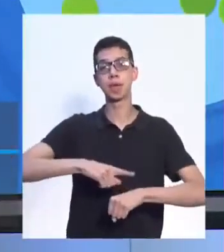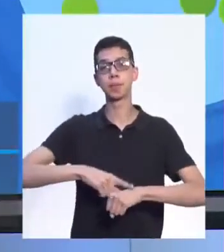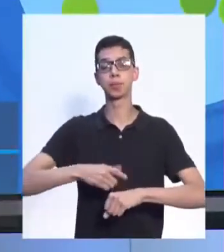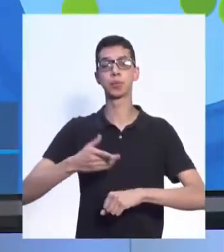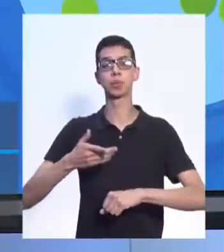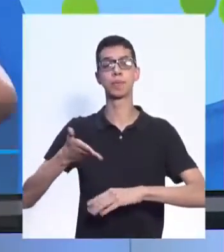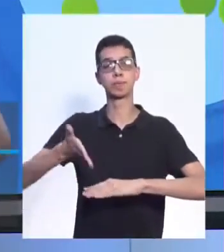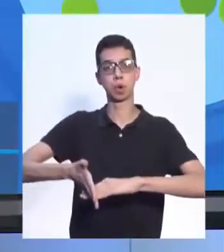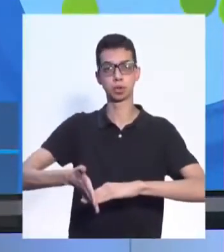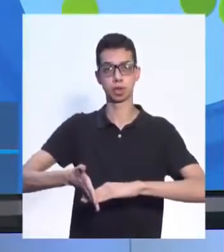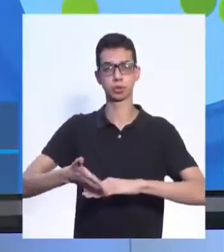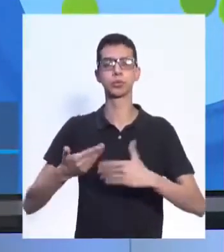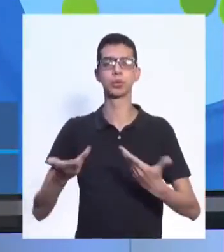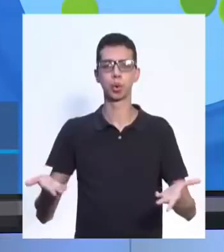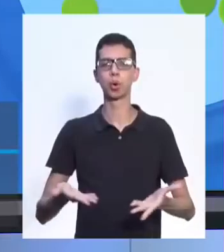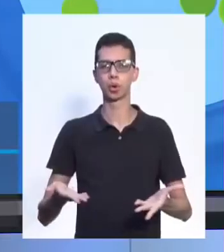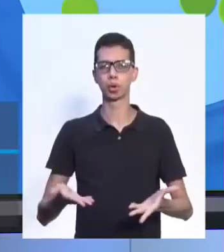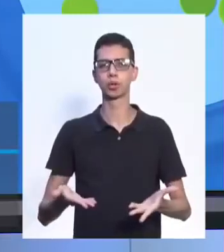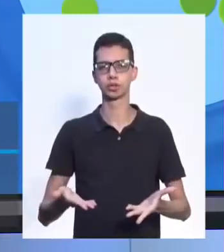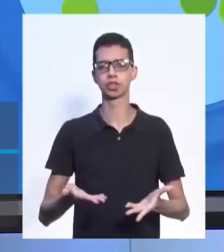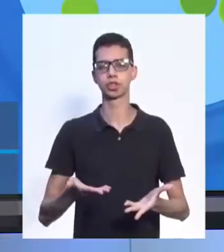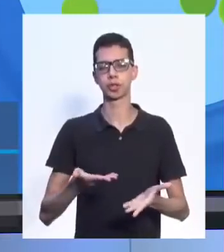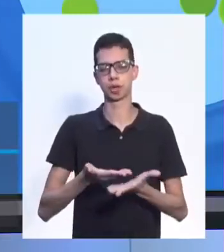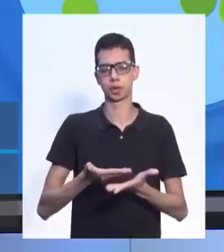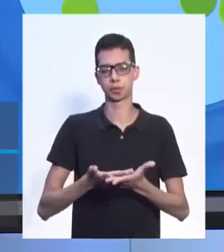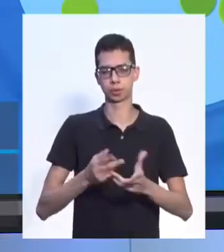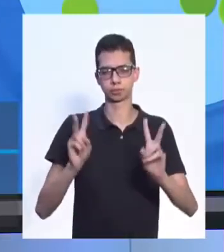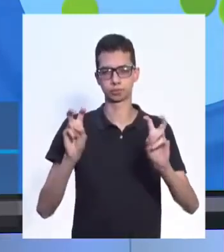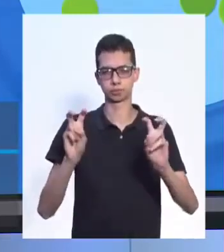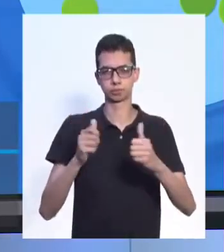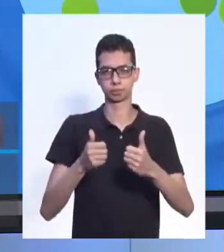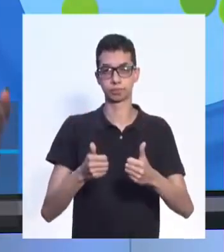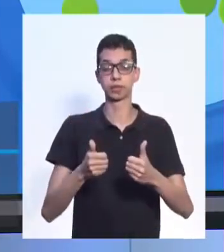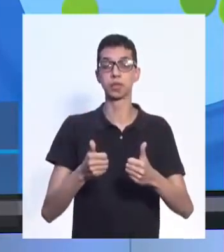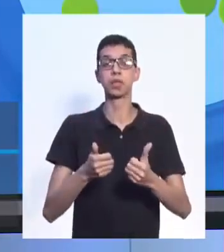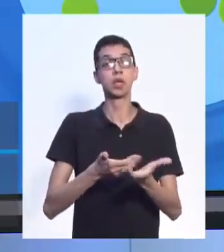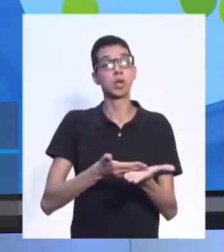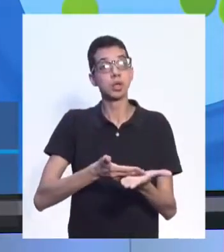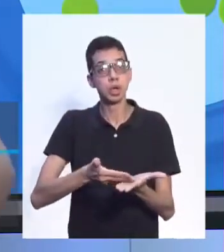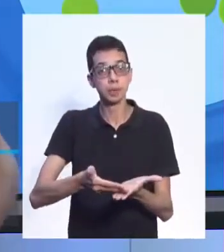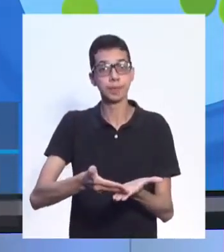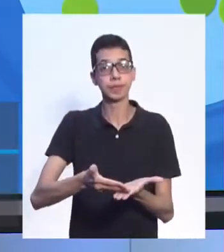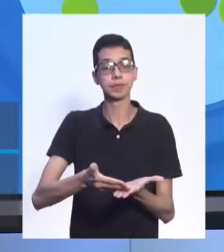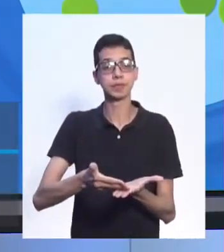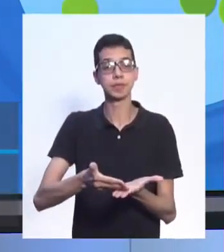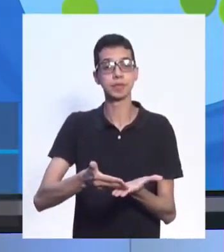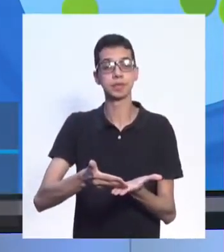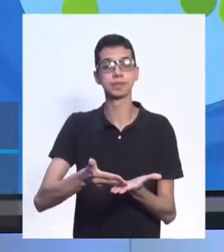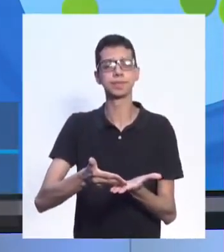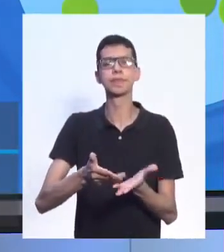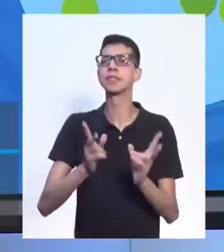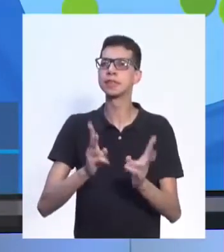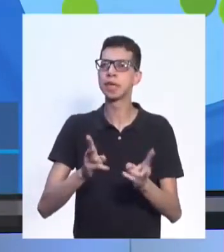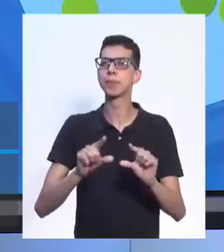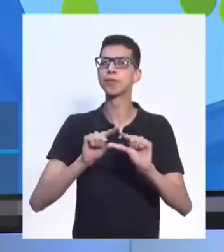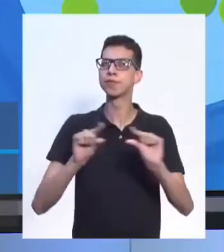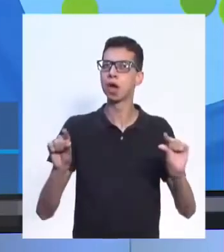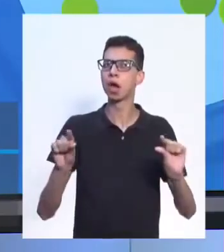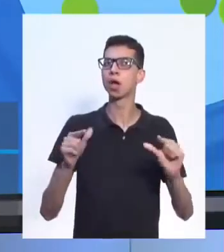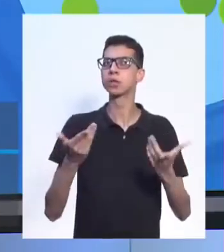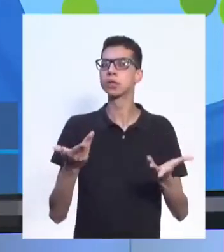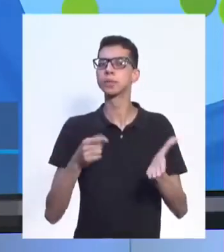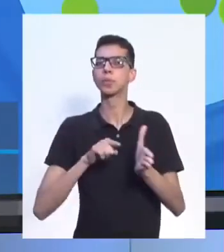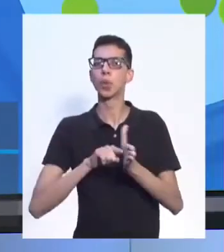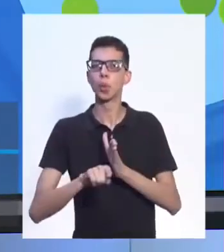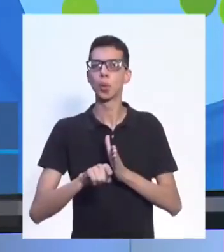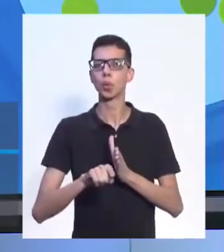essa aula vai ser sobre o movimento negro especificamente. E, para começar, sempre tem aquela pergunta ou aquela frase ali para já gerar